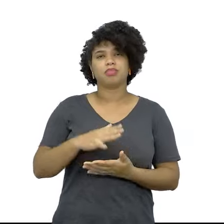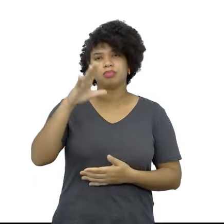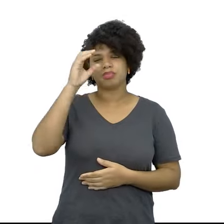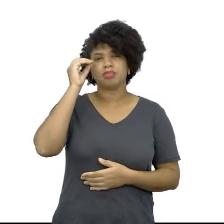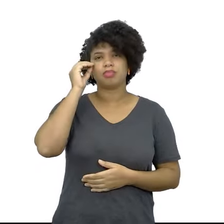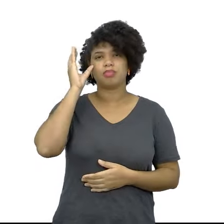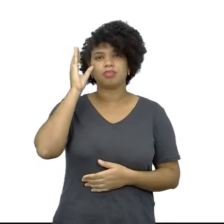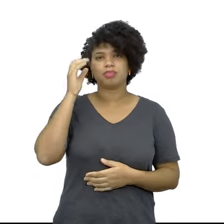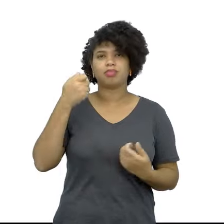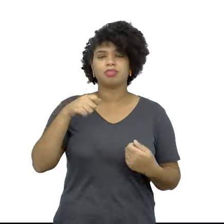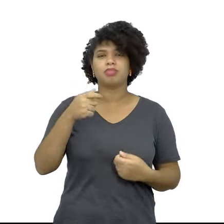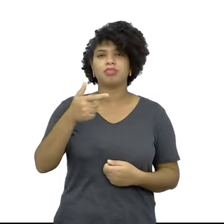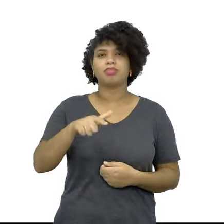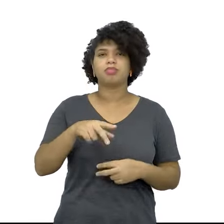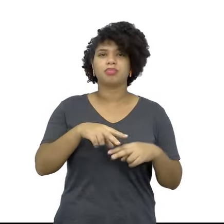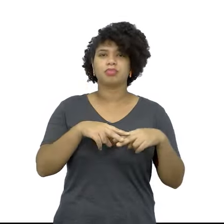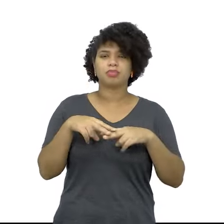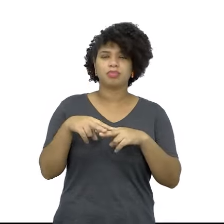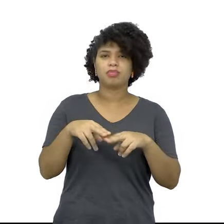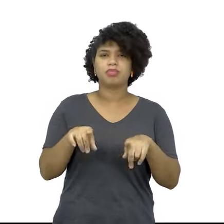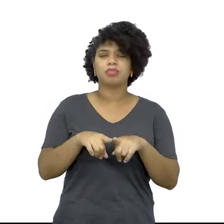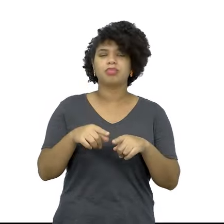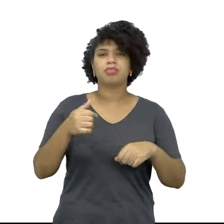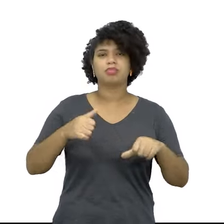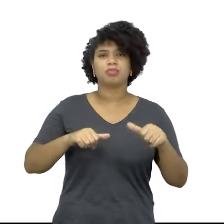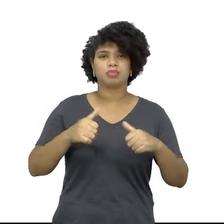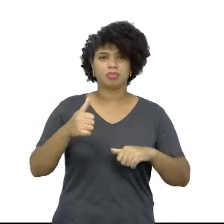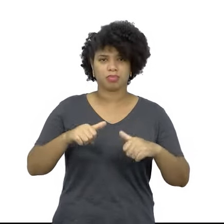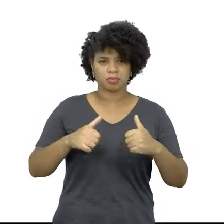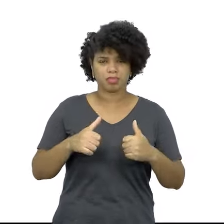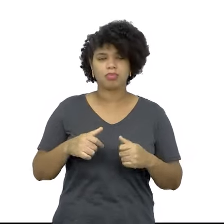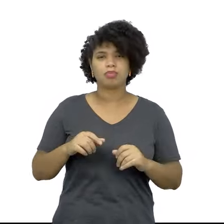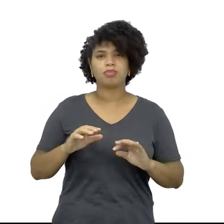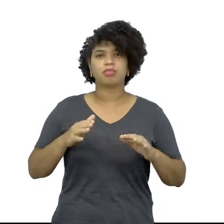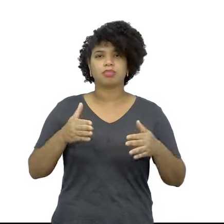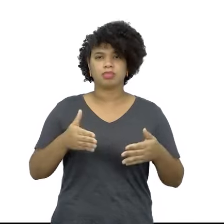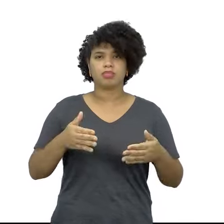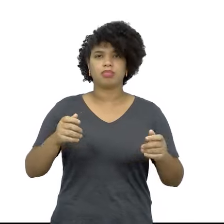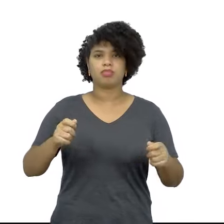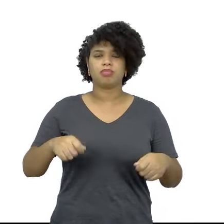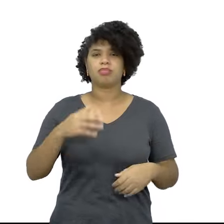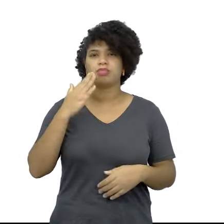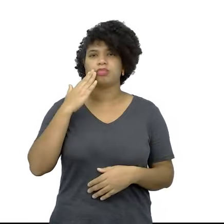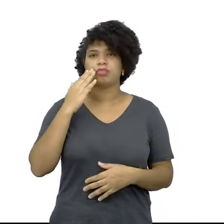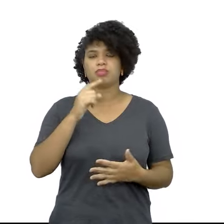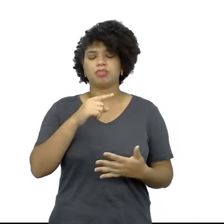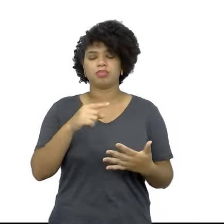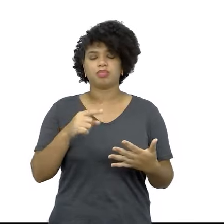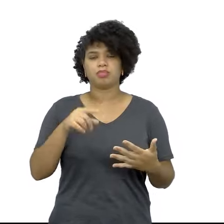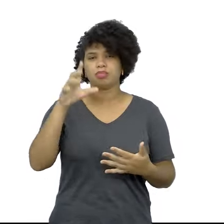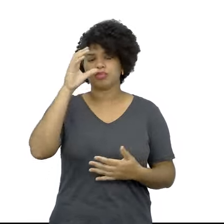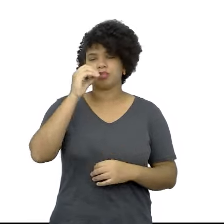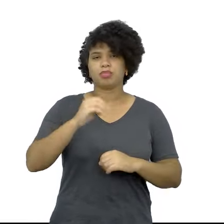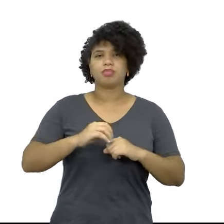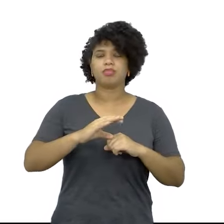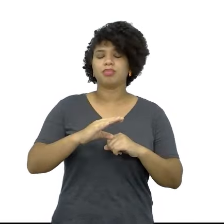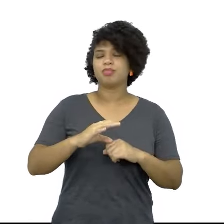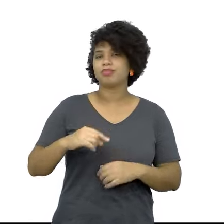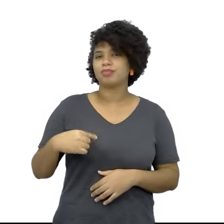precisarão ser revistas e analisadas para que possamos realmente priorizar quais dessas aprendizagens nós